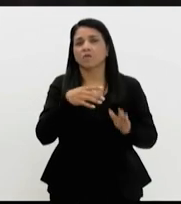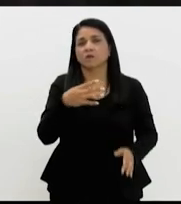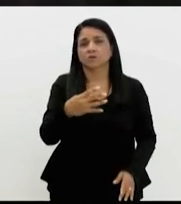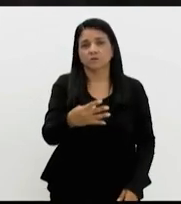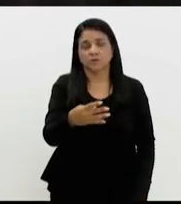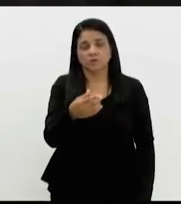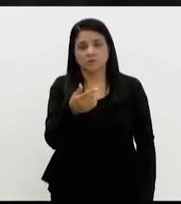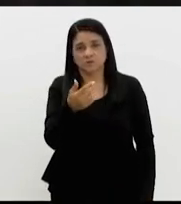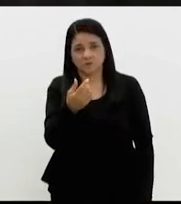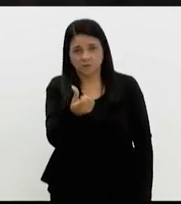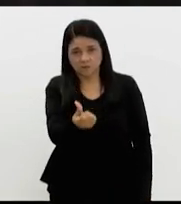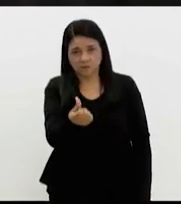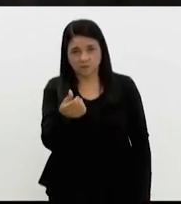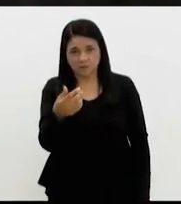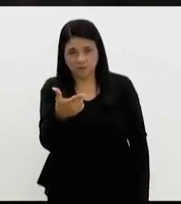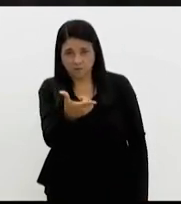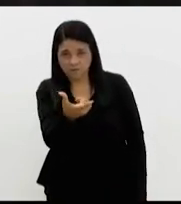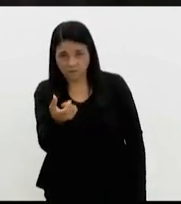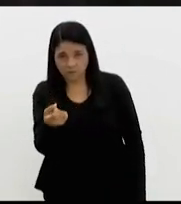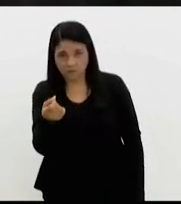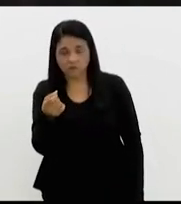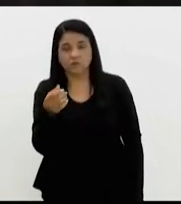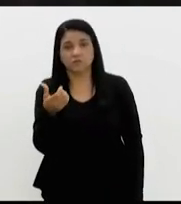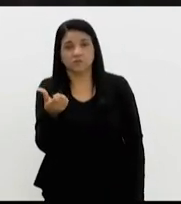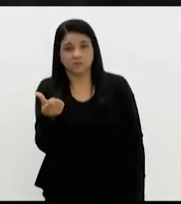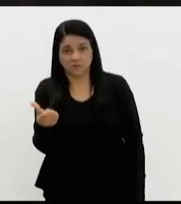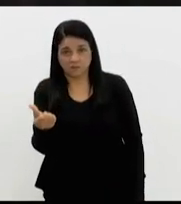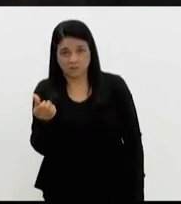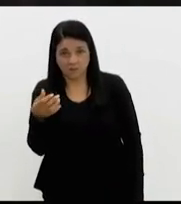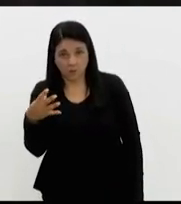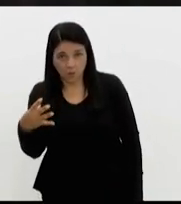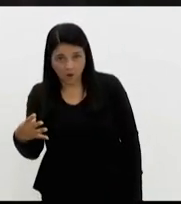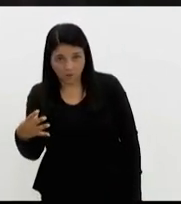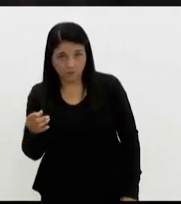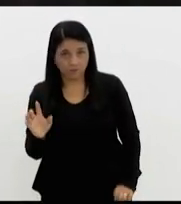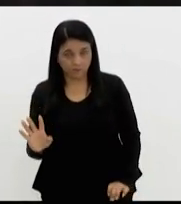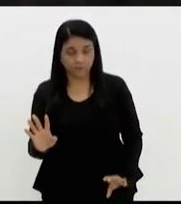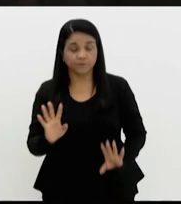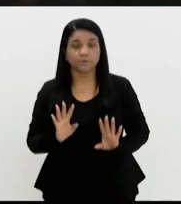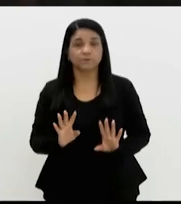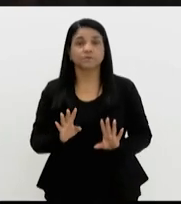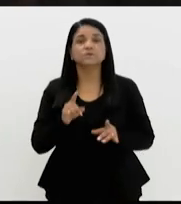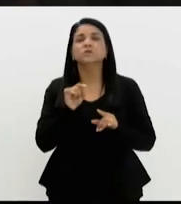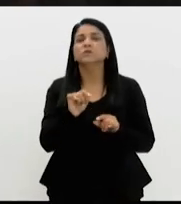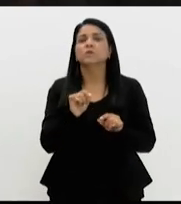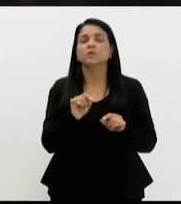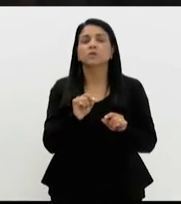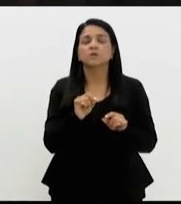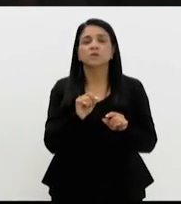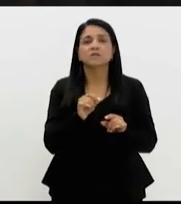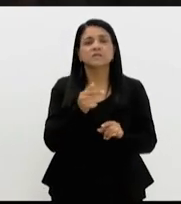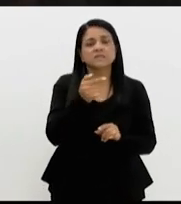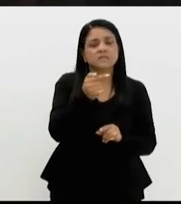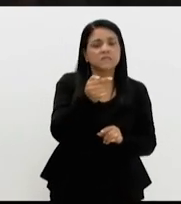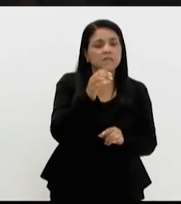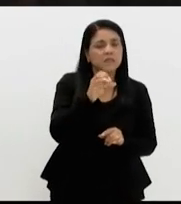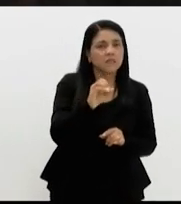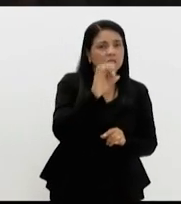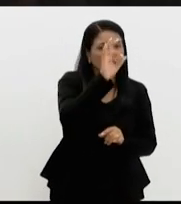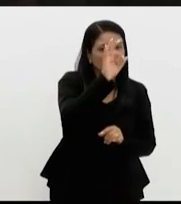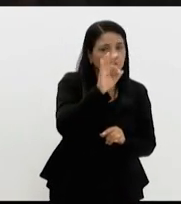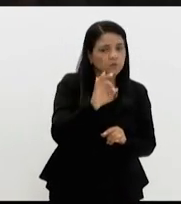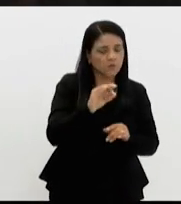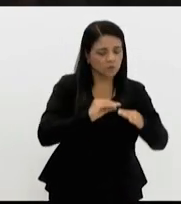4.320/64, que é a lei do orçamento do Brasil. Imaginemos lá, contingencia 70% desses